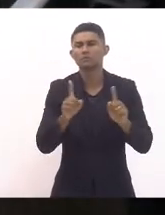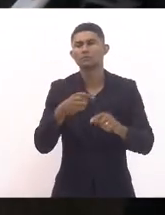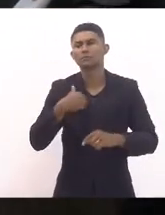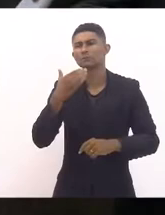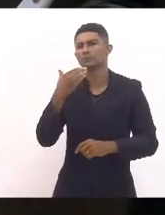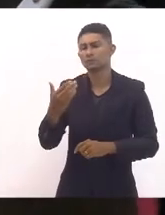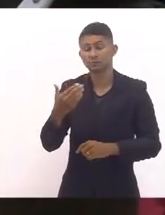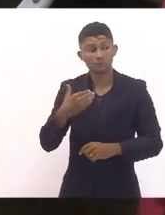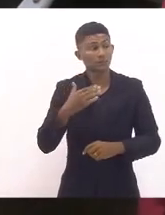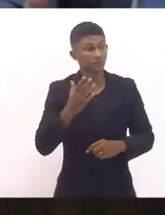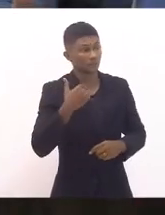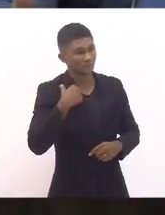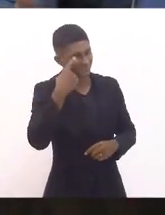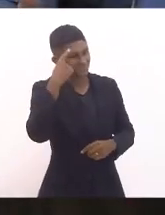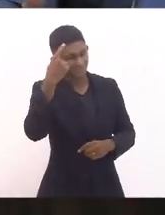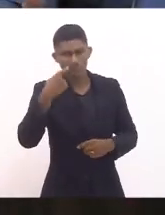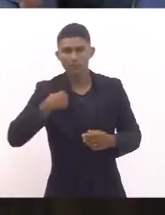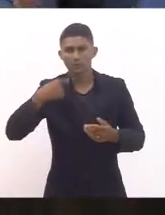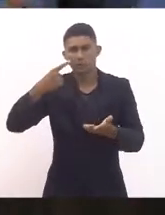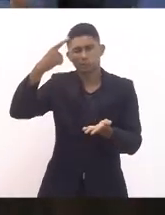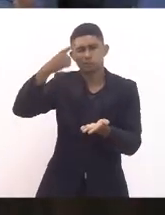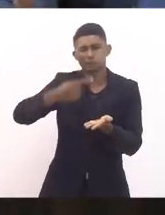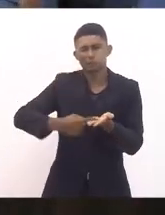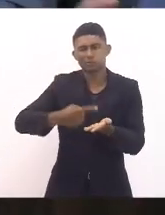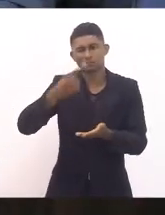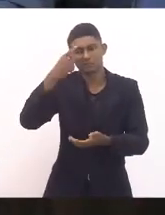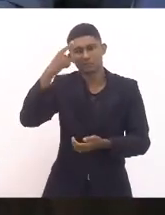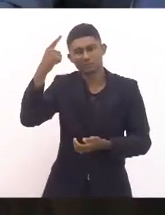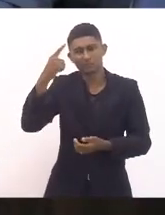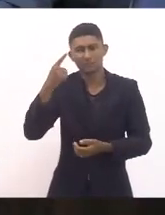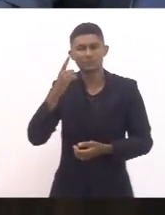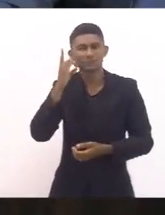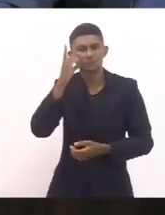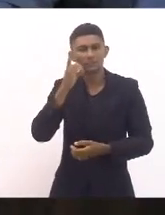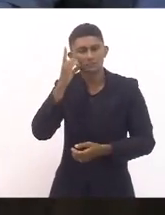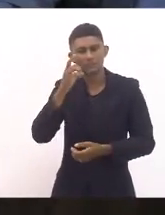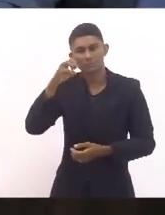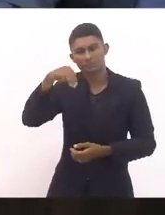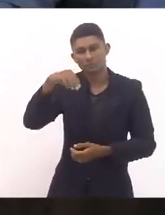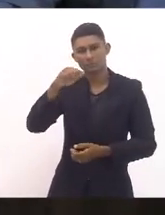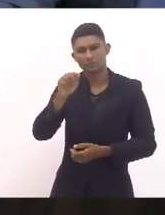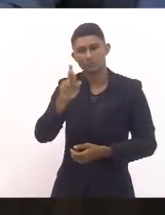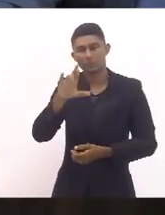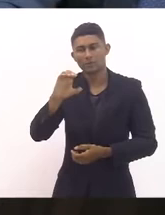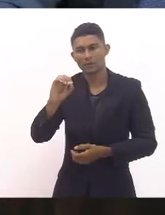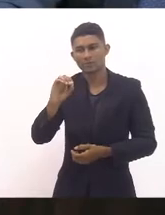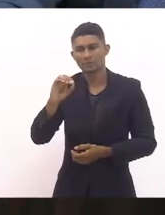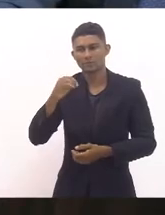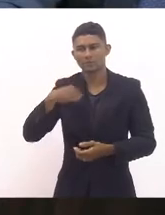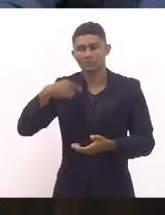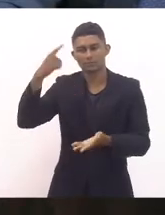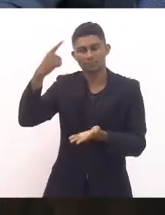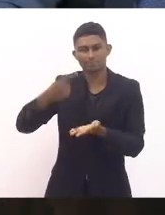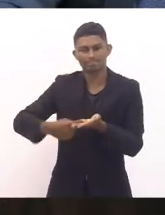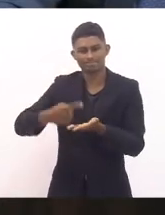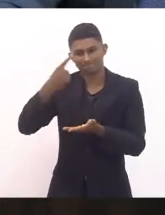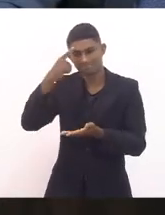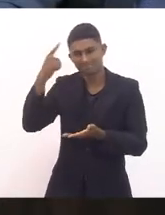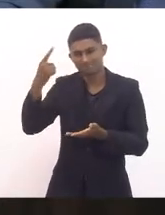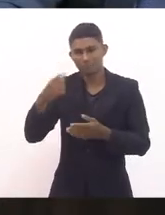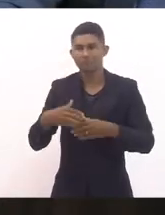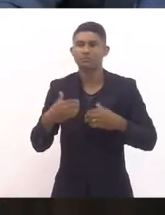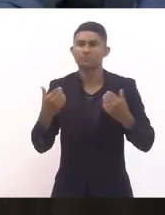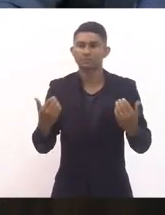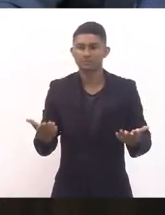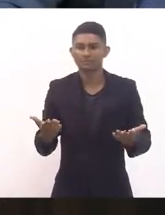Conforme acordei na questão de ordem, deputado Márcio Gualberto, que ao fim da pandemia nós deixaríamos de exigir,